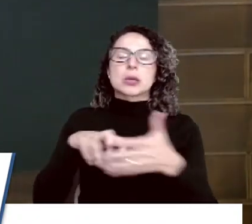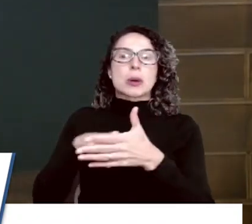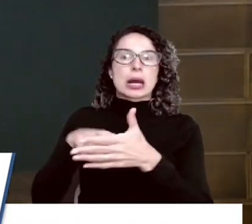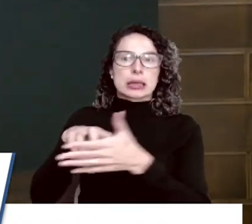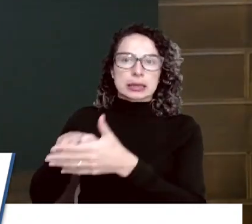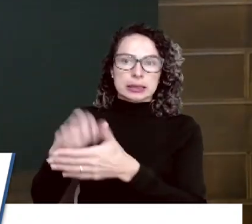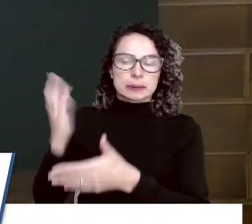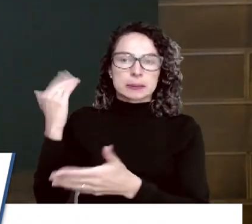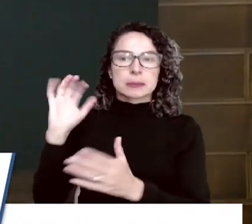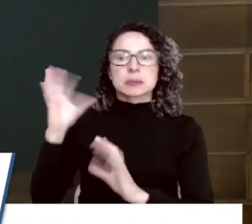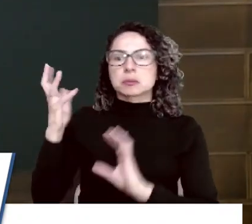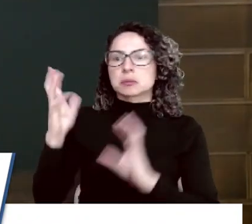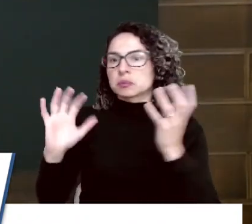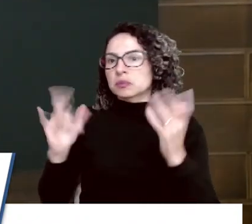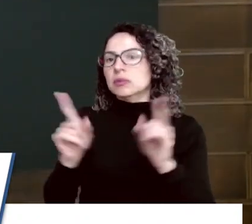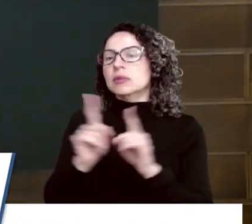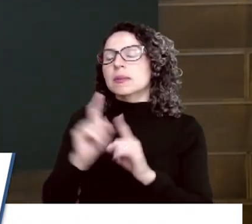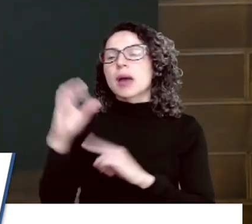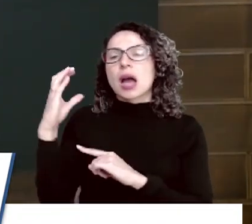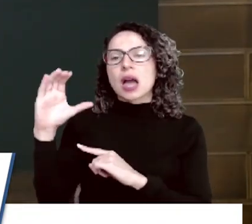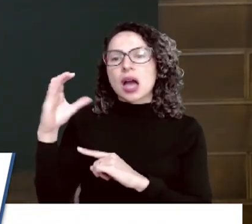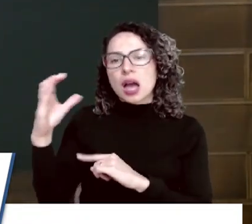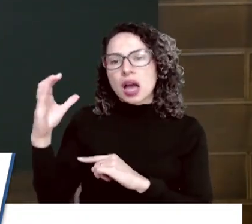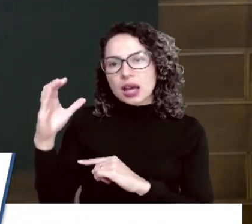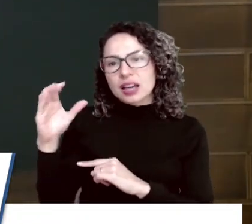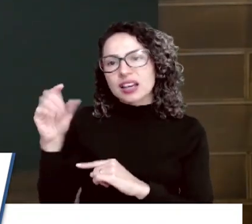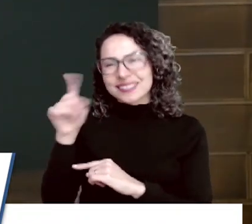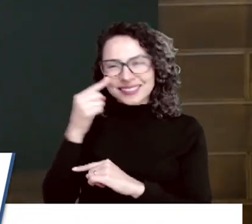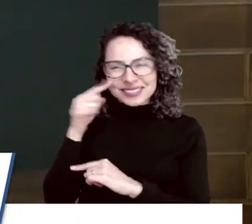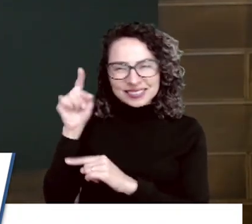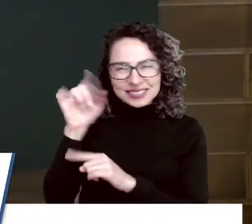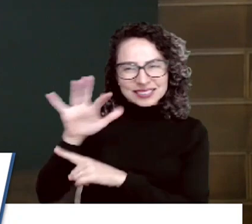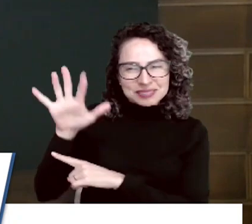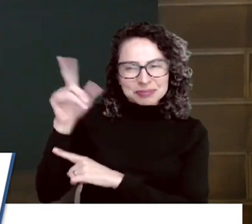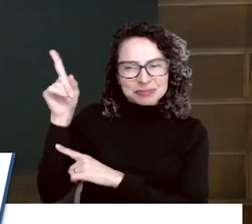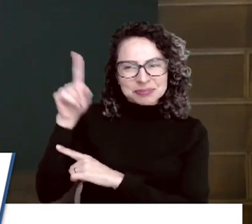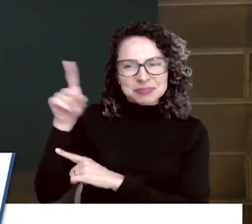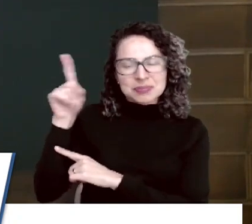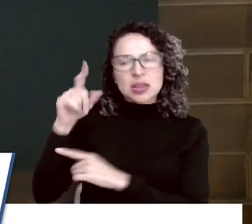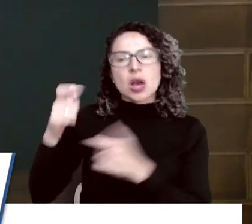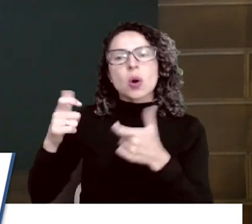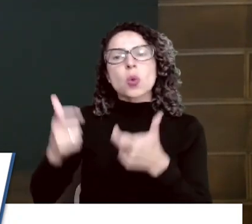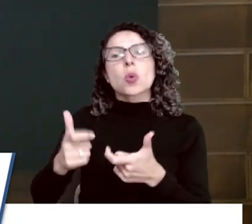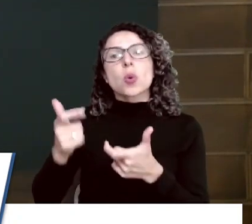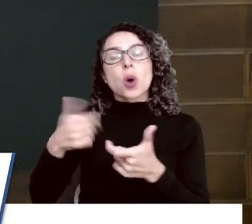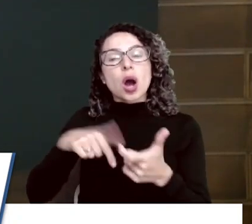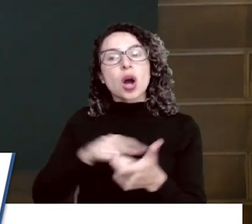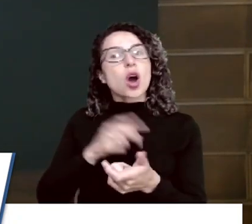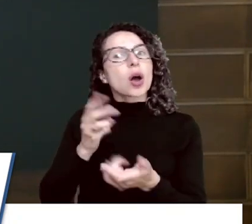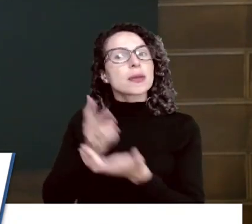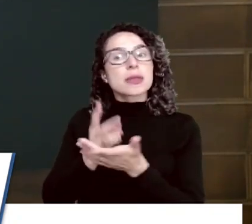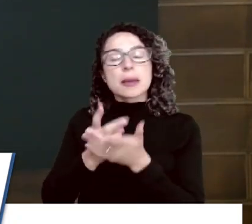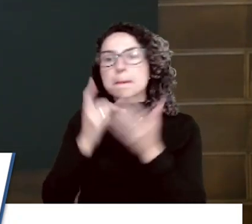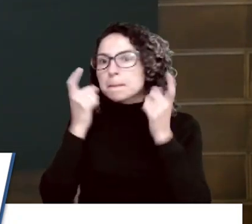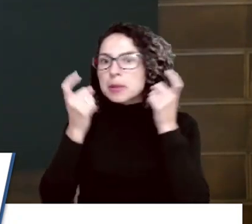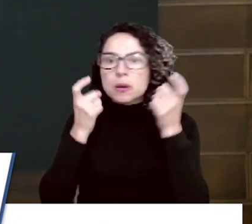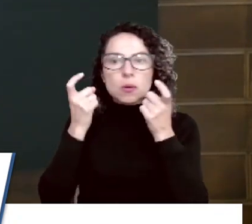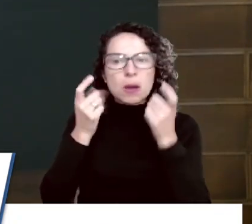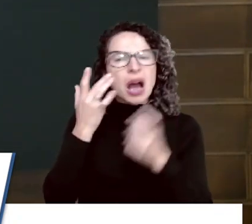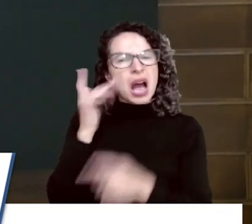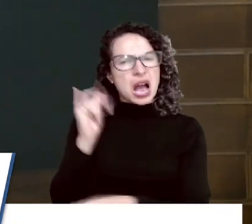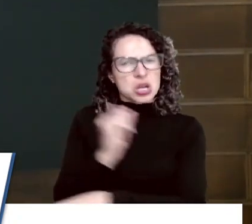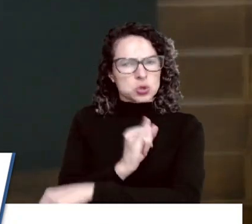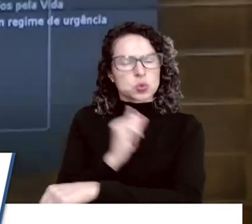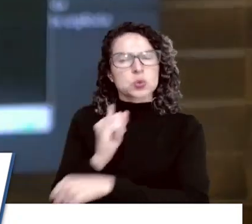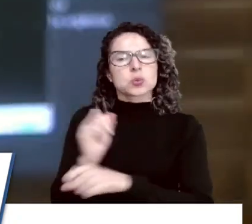aconteciam. Nós temos ali a creche Joana de Anjos, está aparecendo ali nas imagens. É um local que a gente sempre preocupou, acredito que o Wilton, como